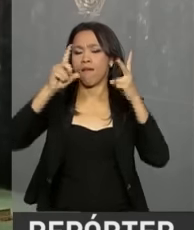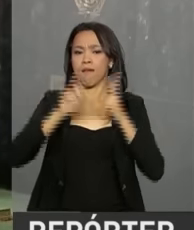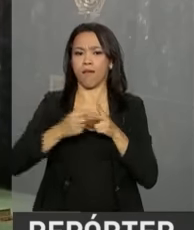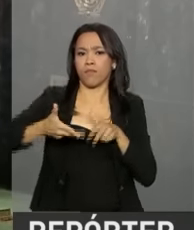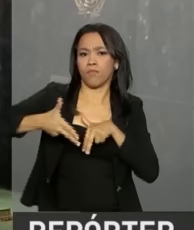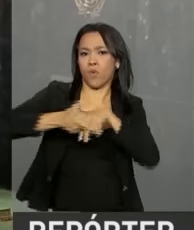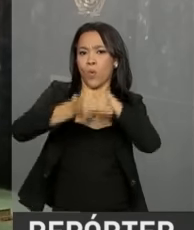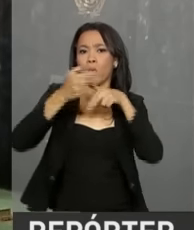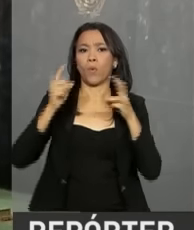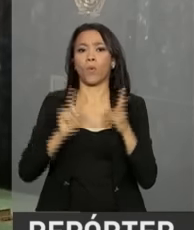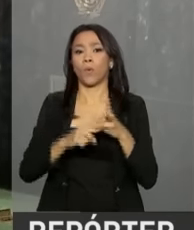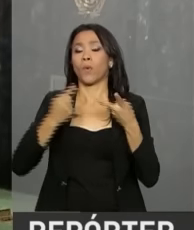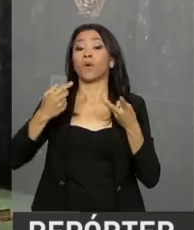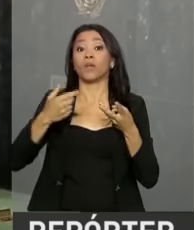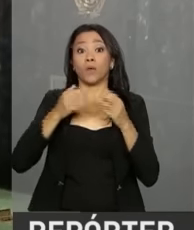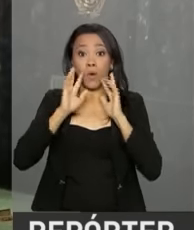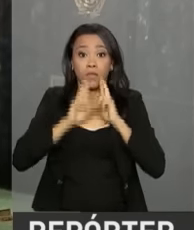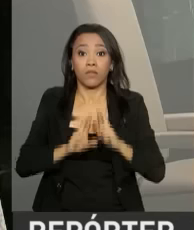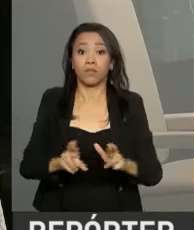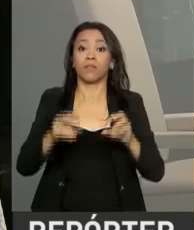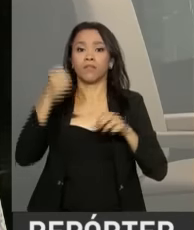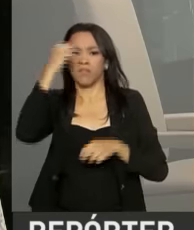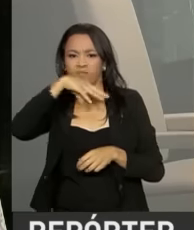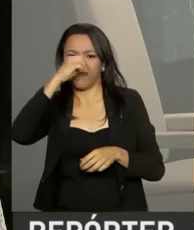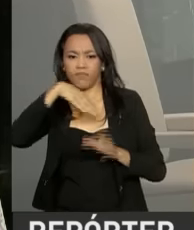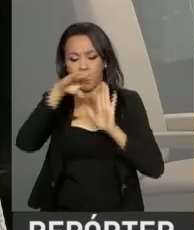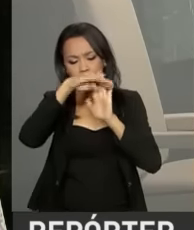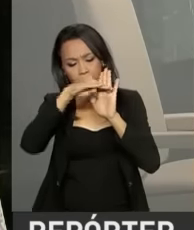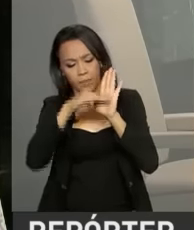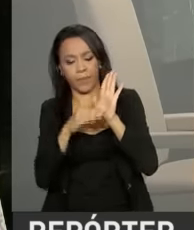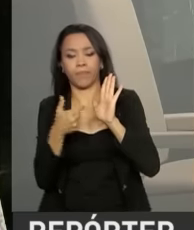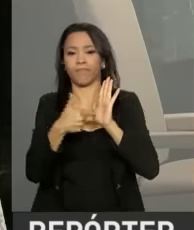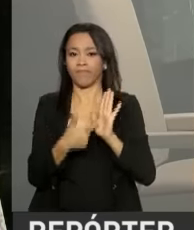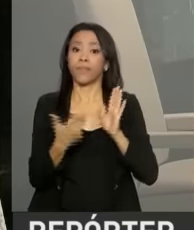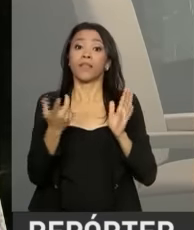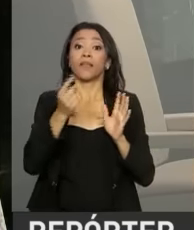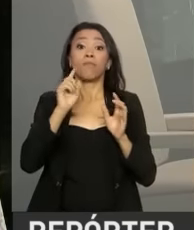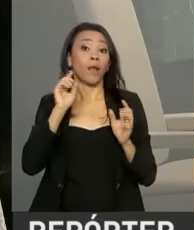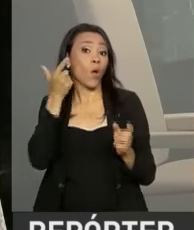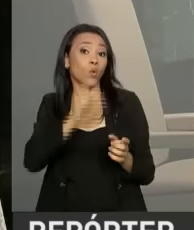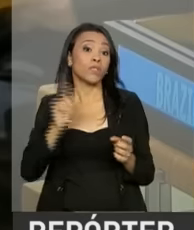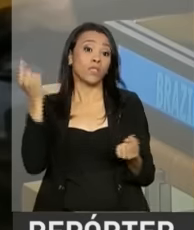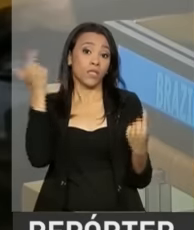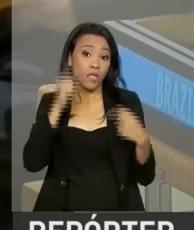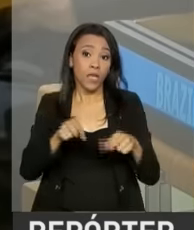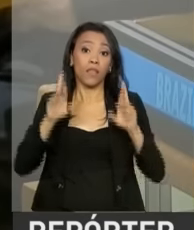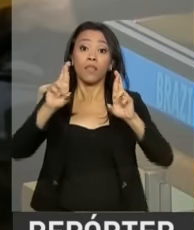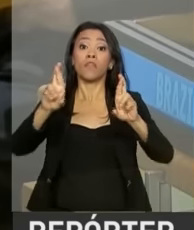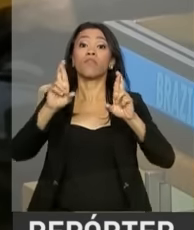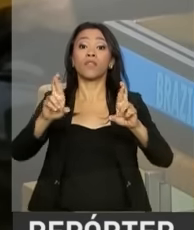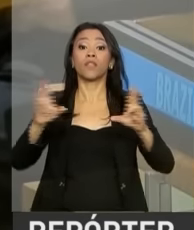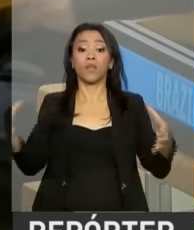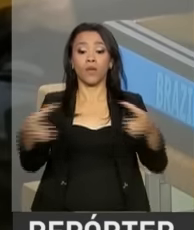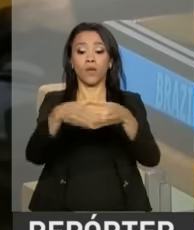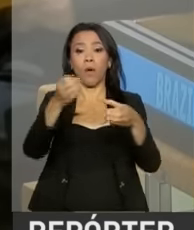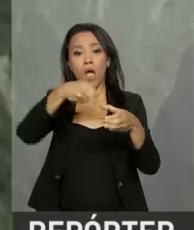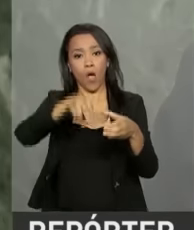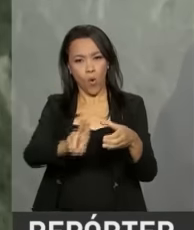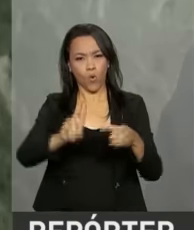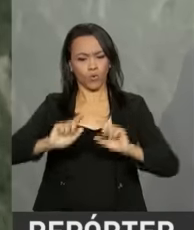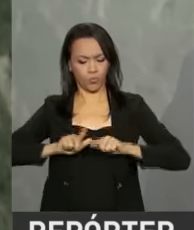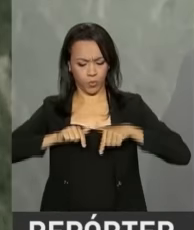o nacionalismo e a intolerância. E para enfrentar esta realidade, Michel Temer defendeu uma ONU